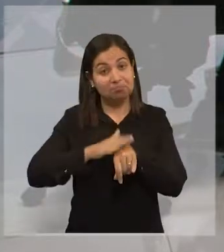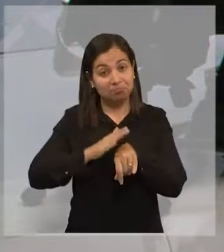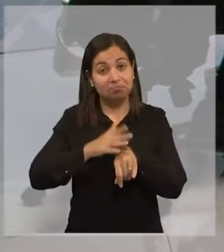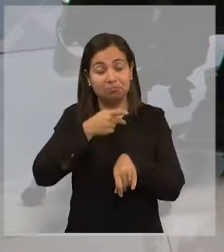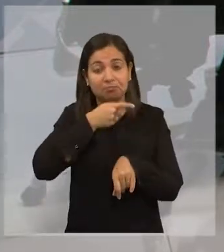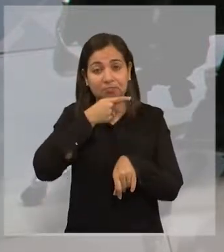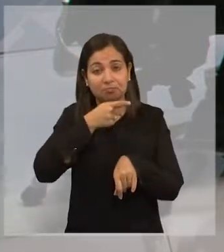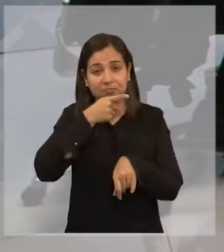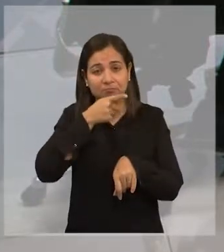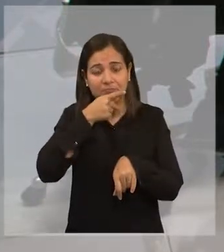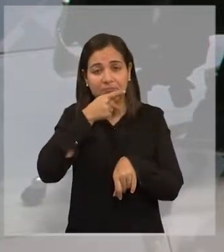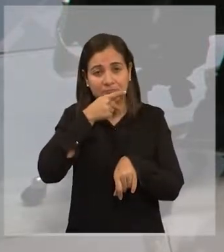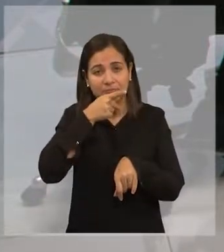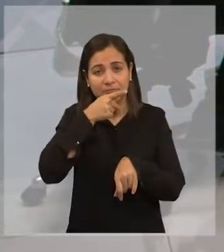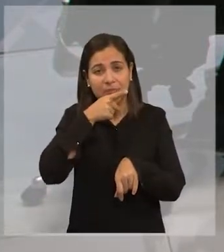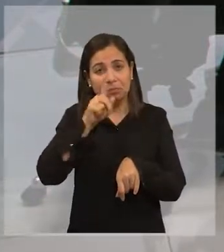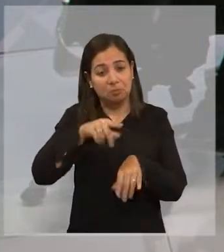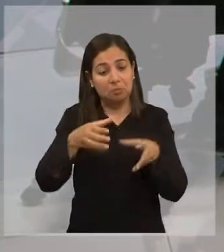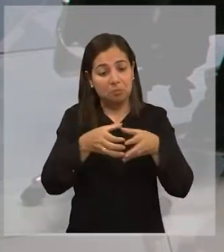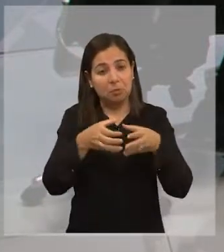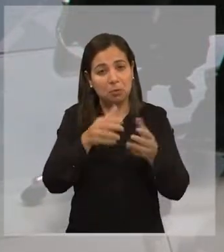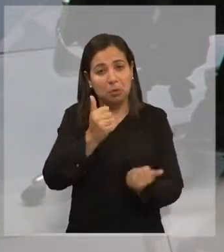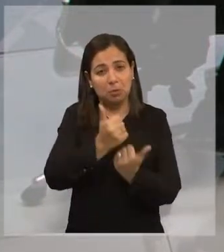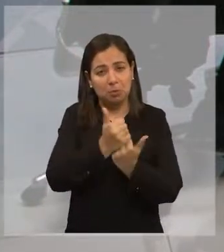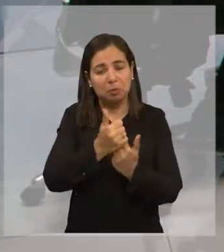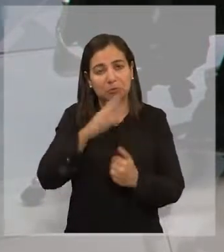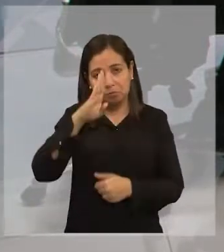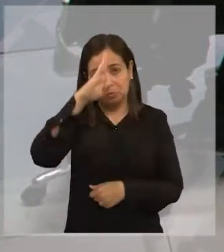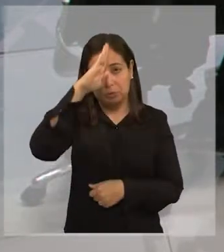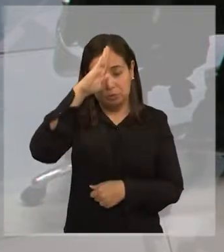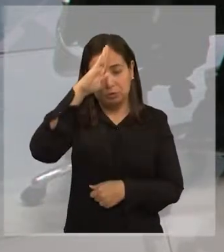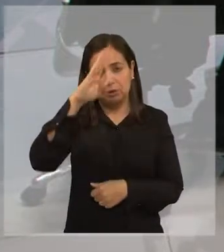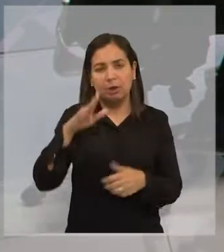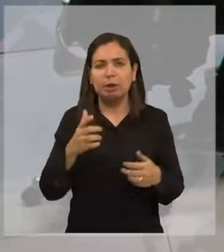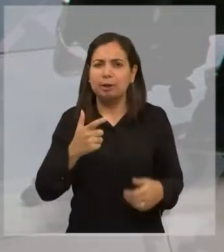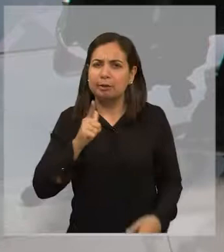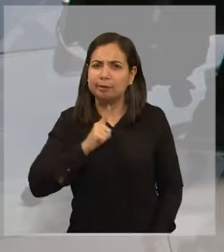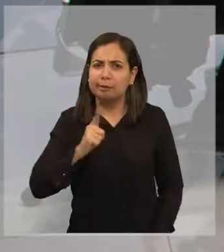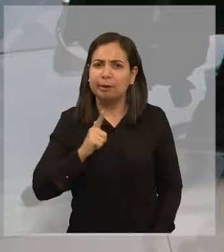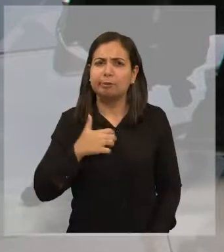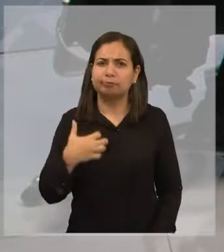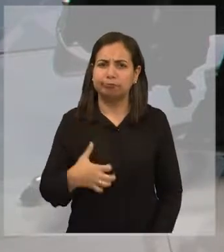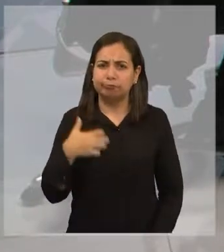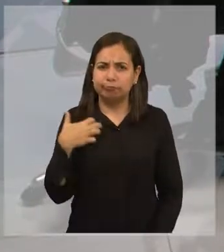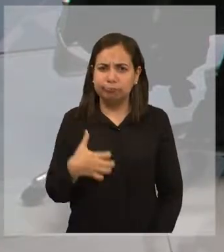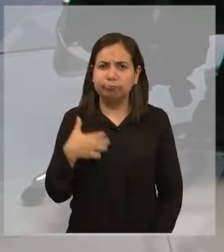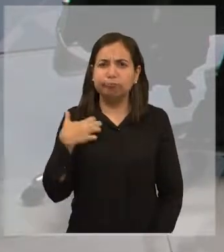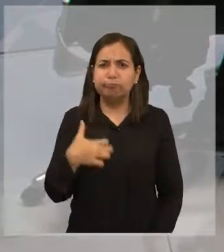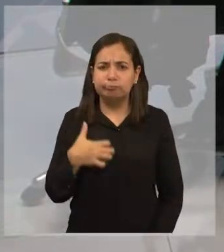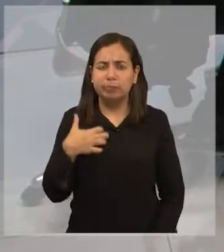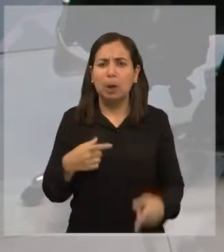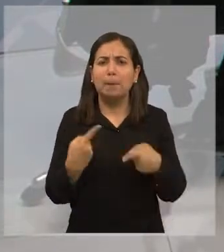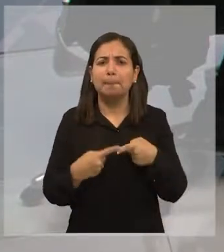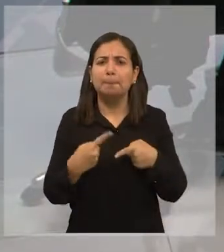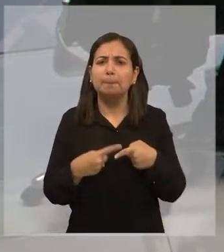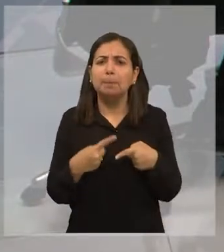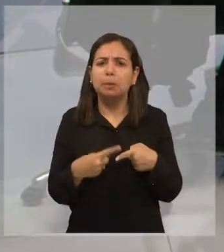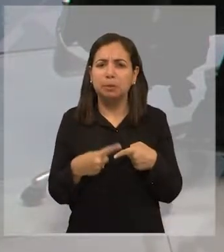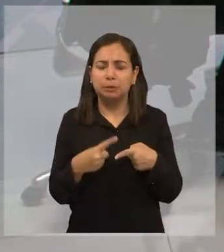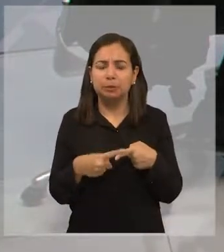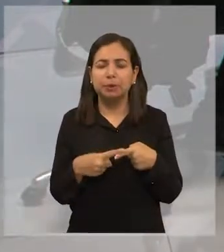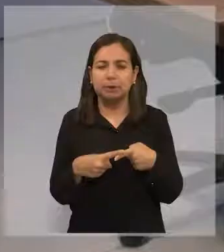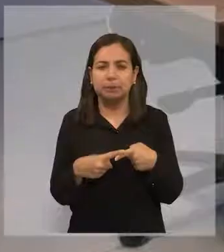partido, das bancadas de governo, todos muito aborrecidos, porque existe aí